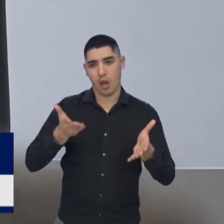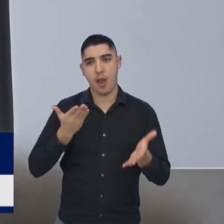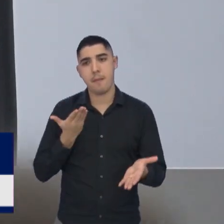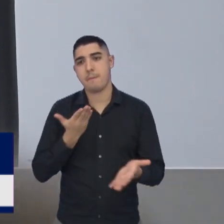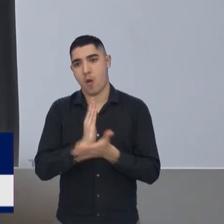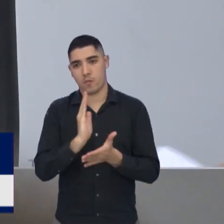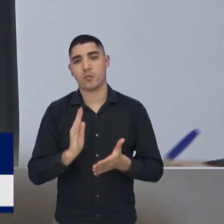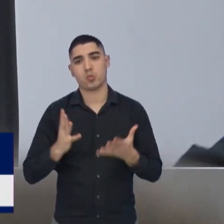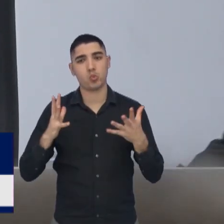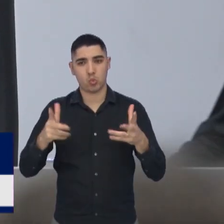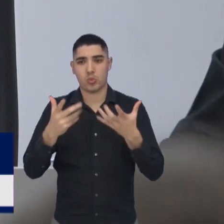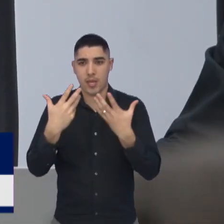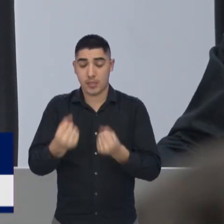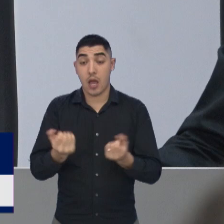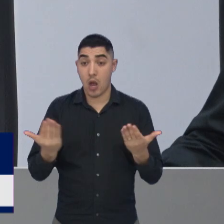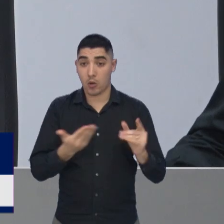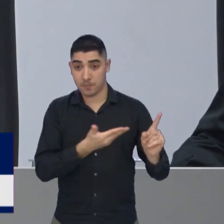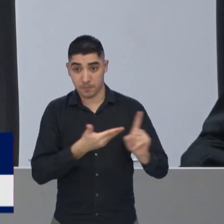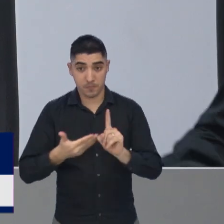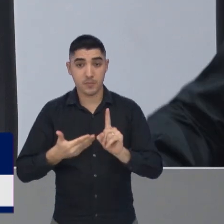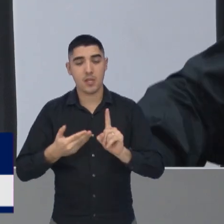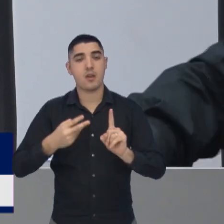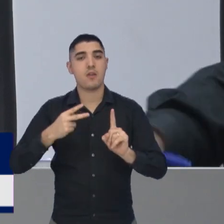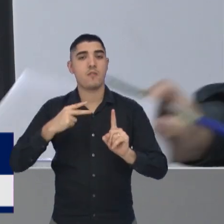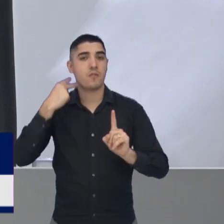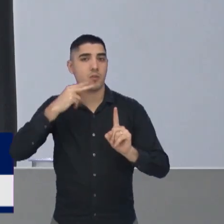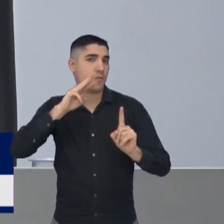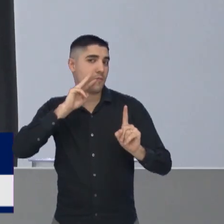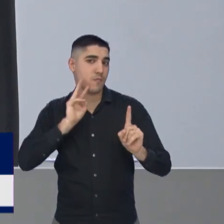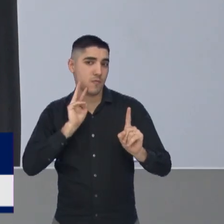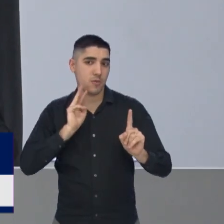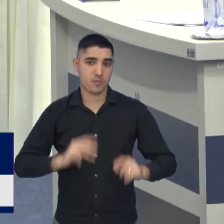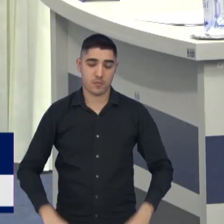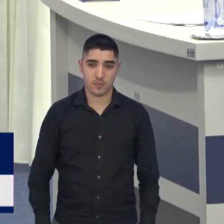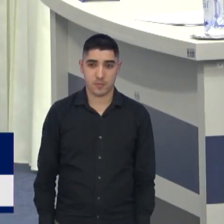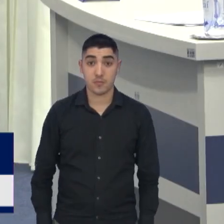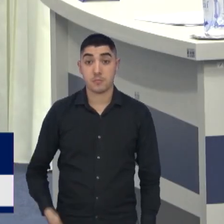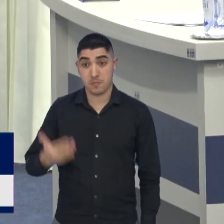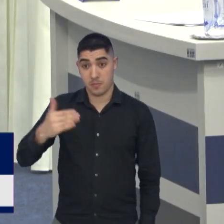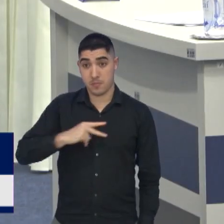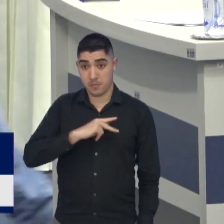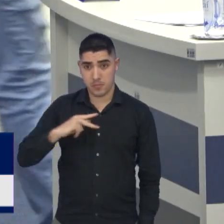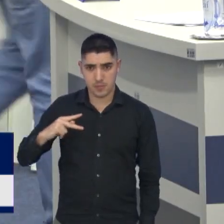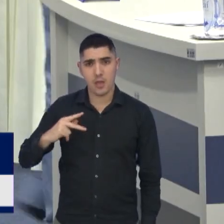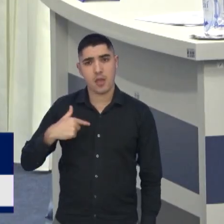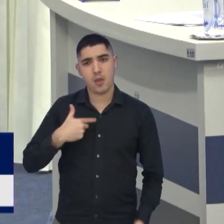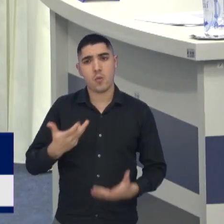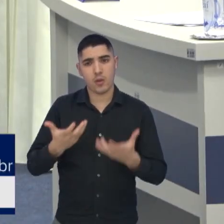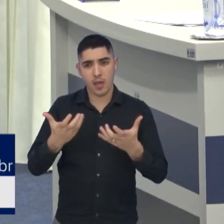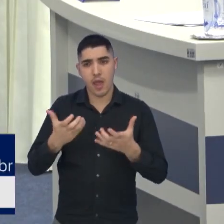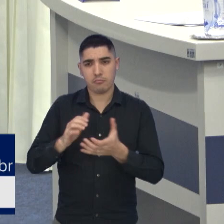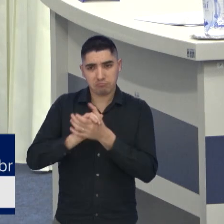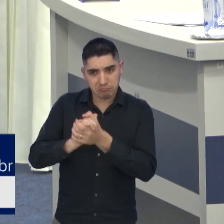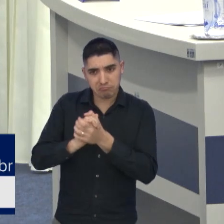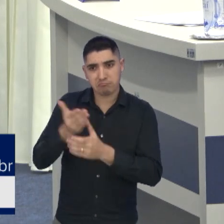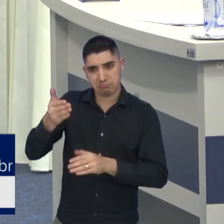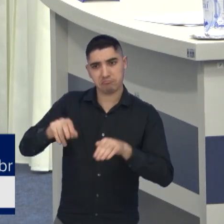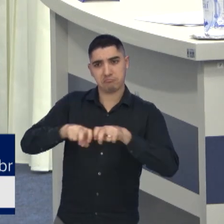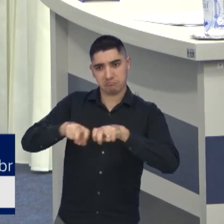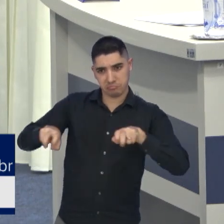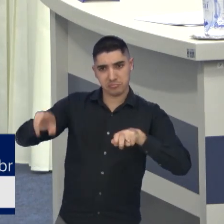por unanimidade. Justificativa de votação, o vereador Walter Reach. Senhor presidente, quero cumprimentar a mesa por esse